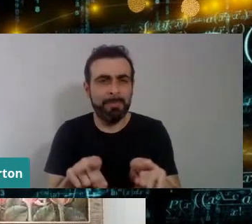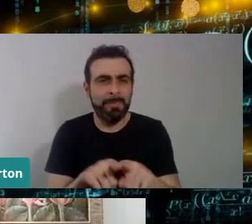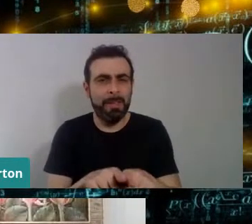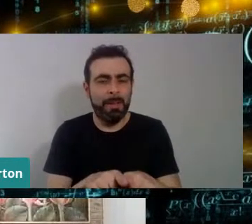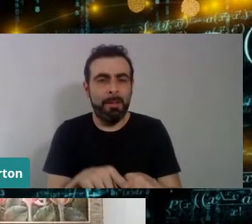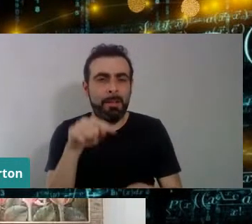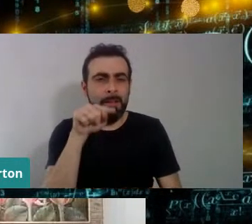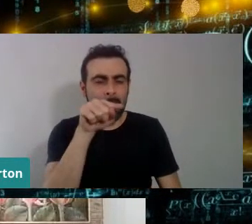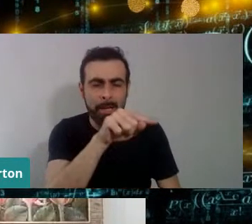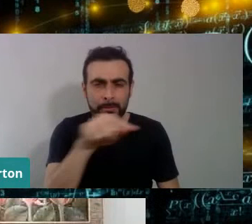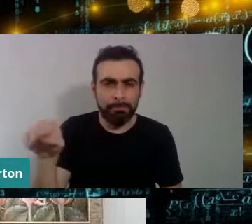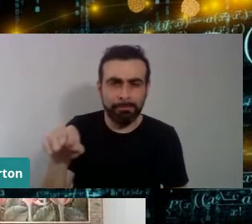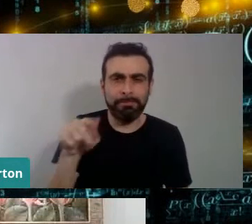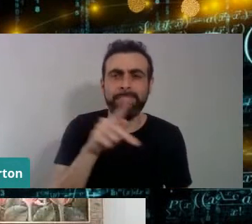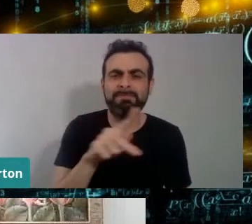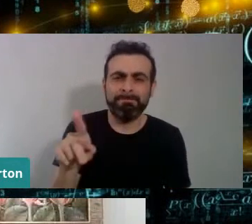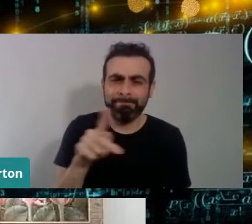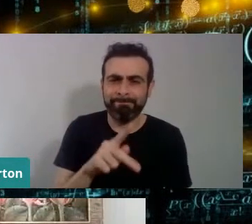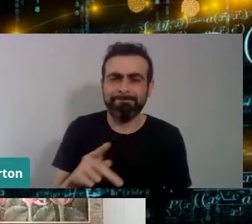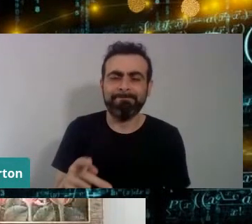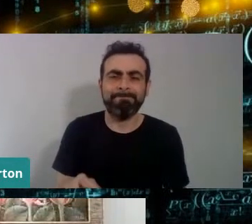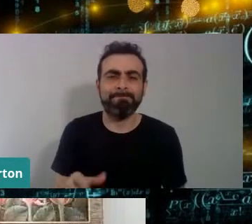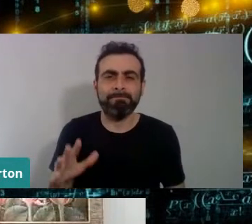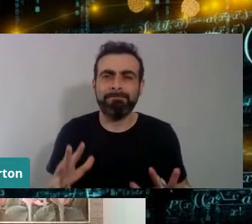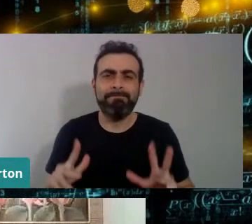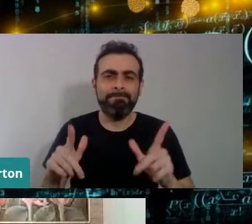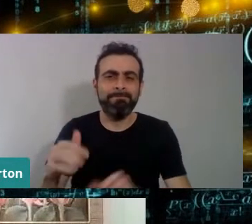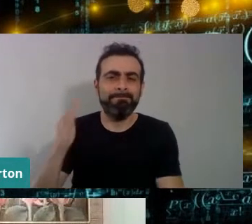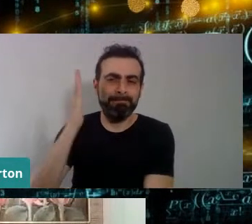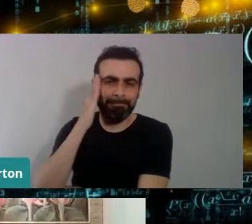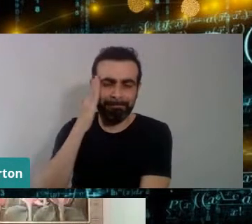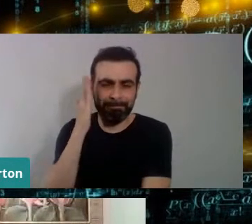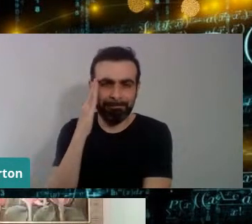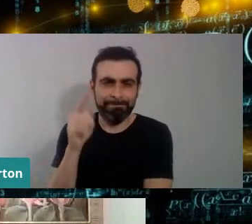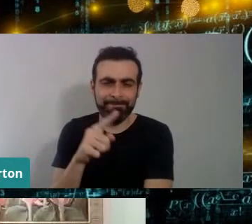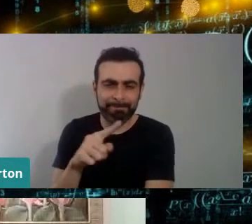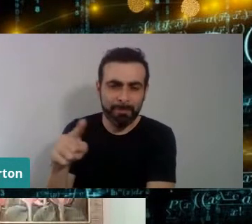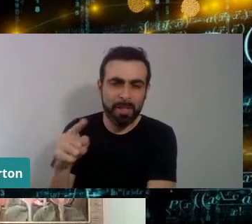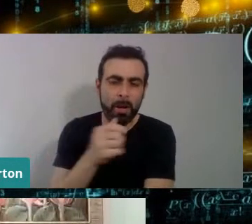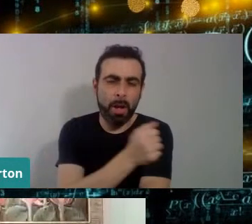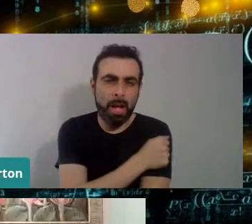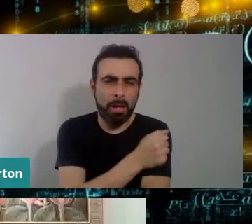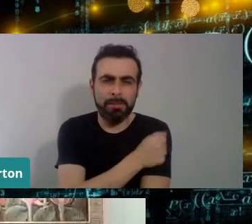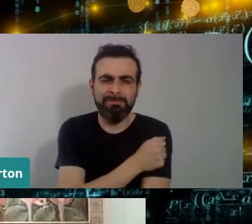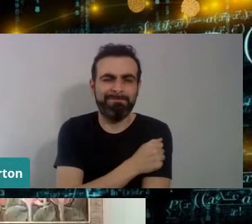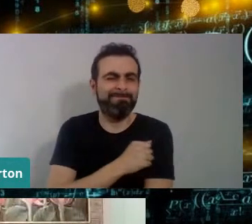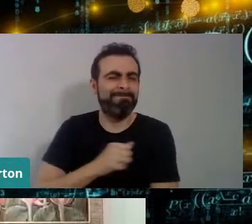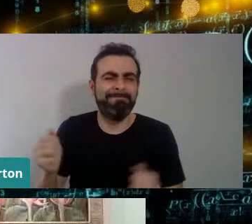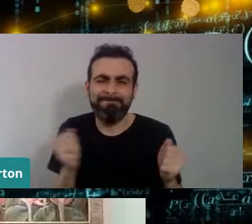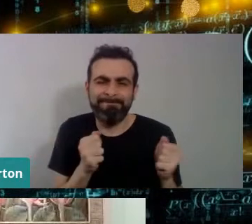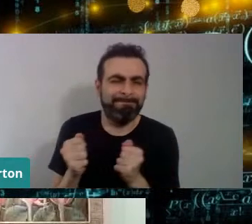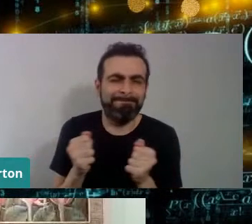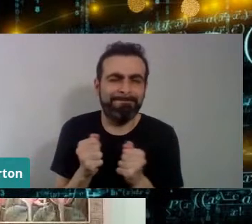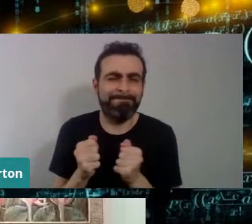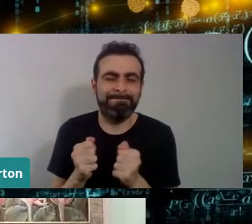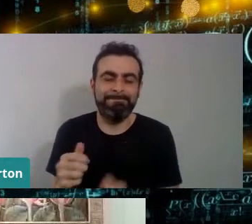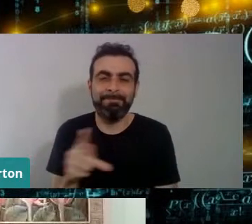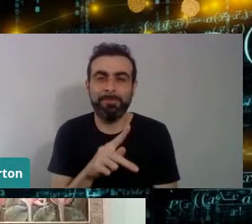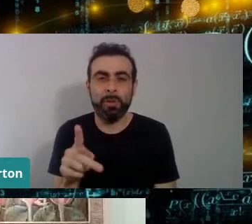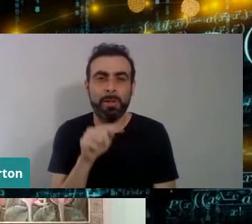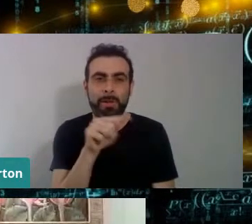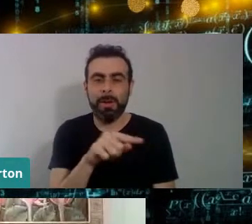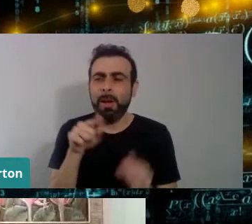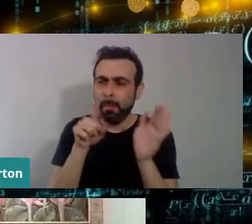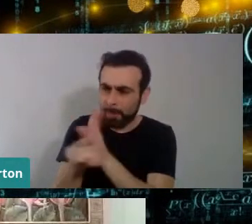excelente professor, os alunos adoravam esse professor, os alunos sempre